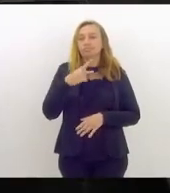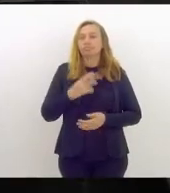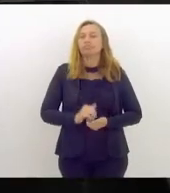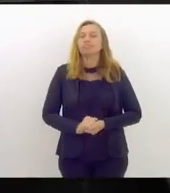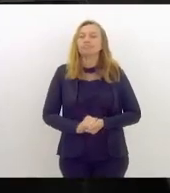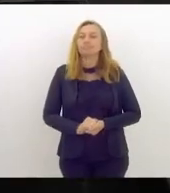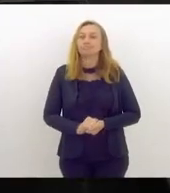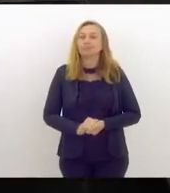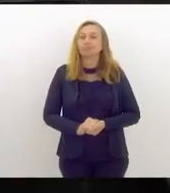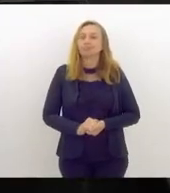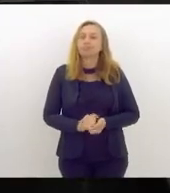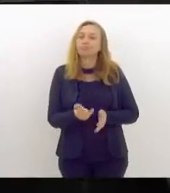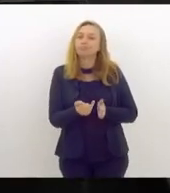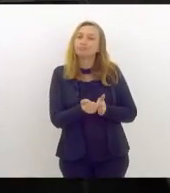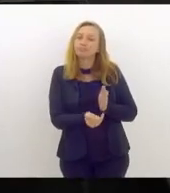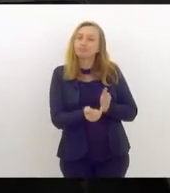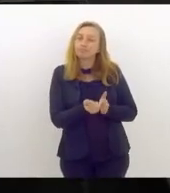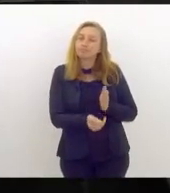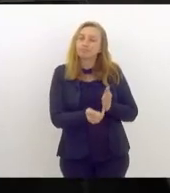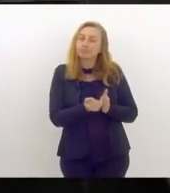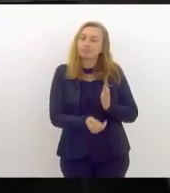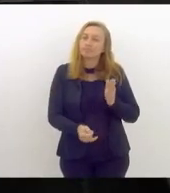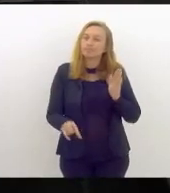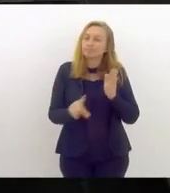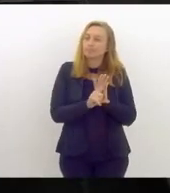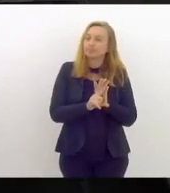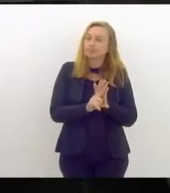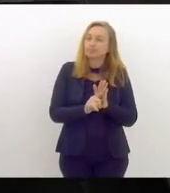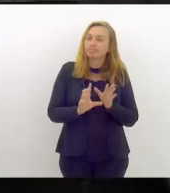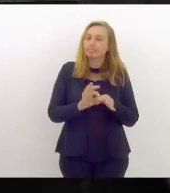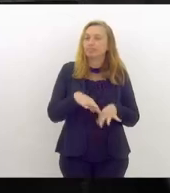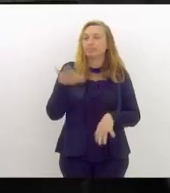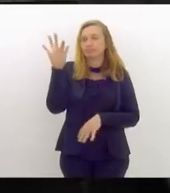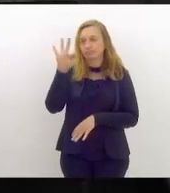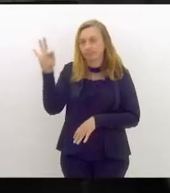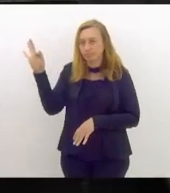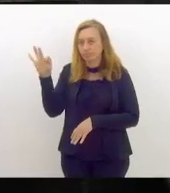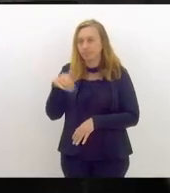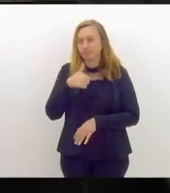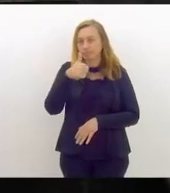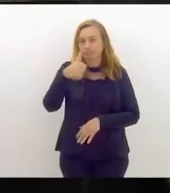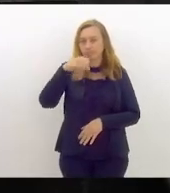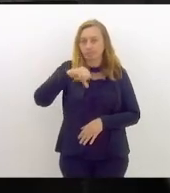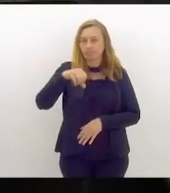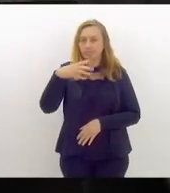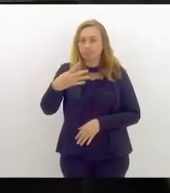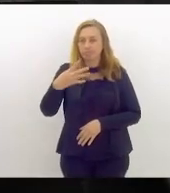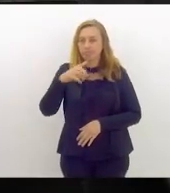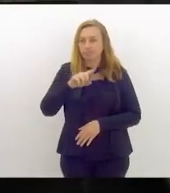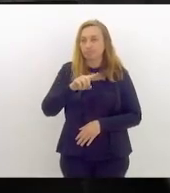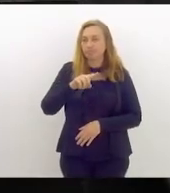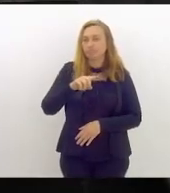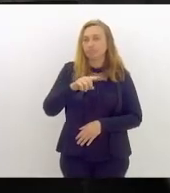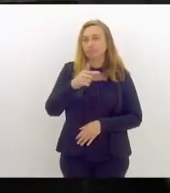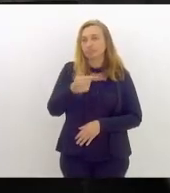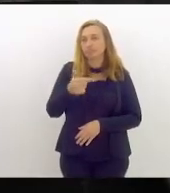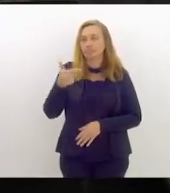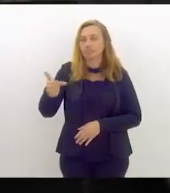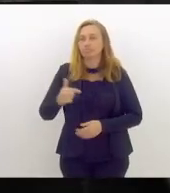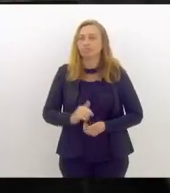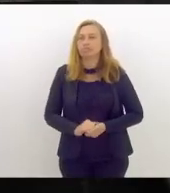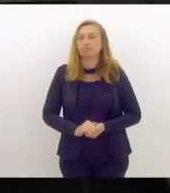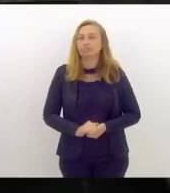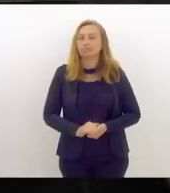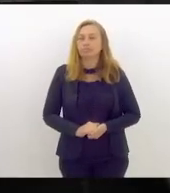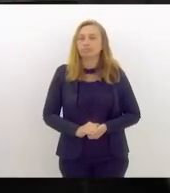que o imposto pela Lei Complementar Federal de 194 de 2022, que